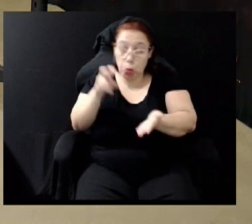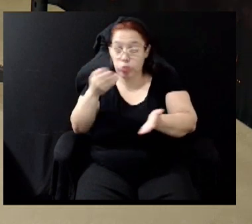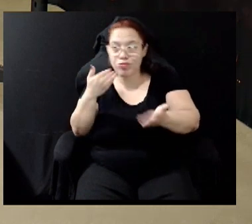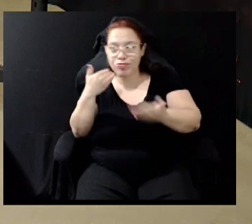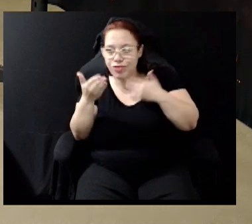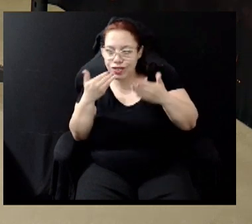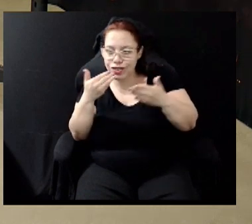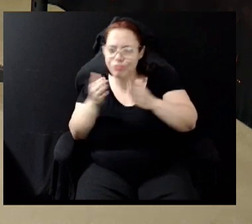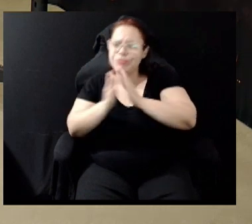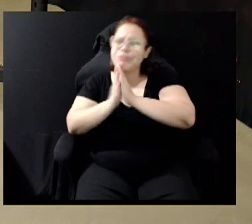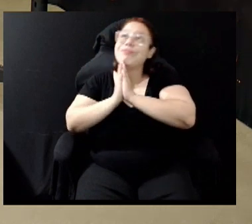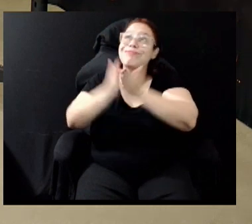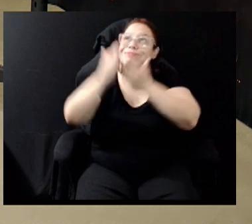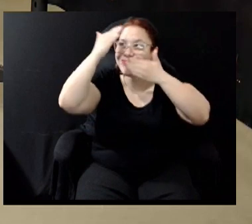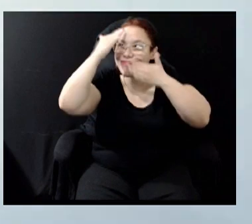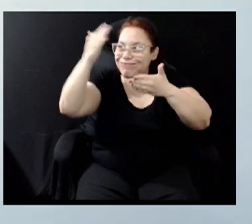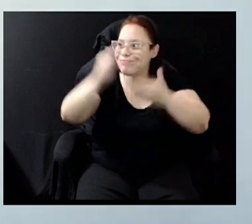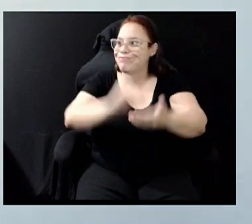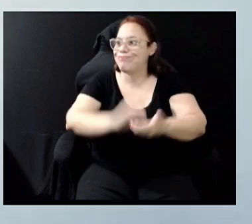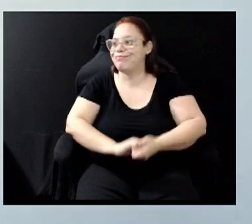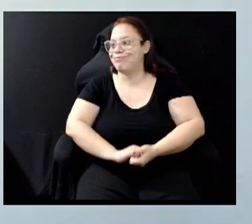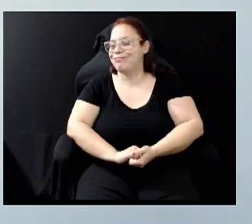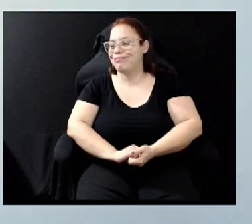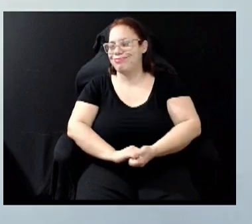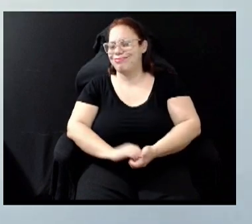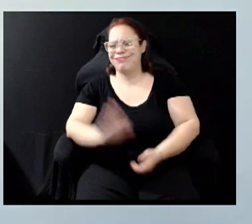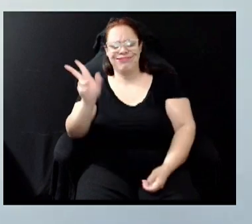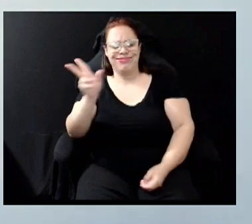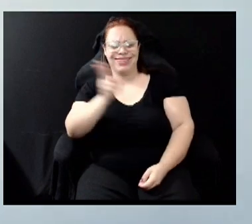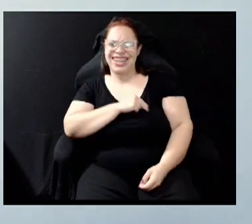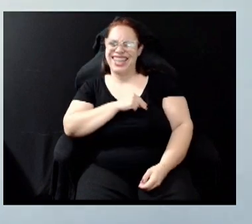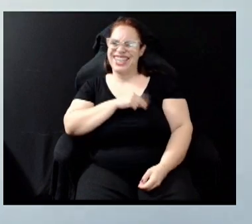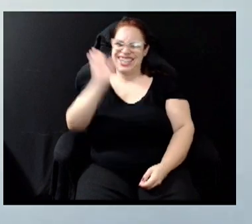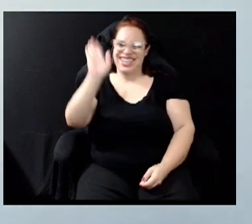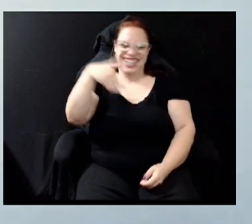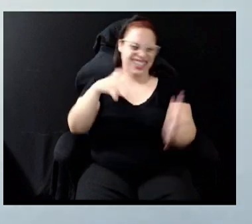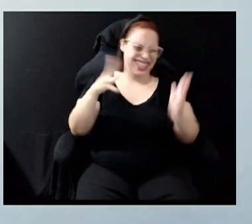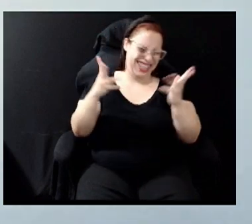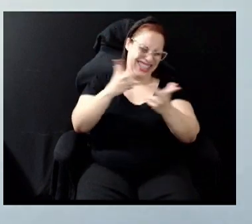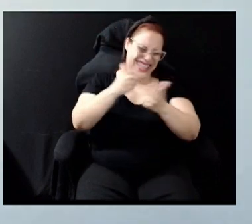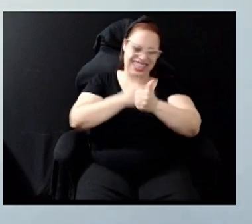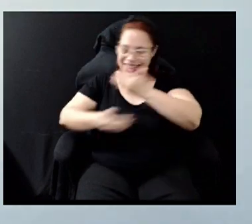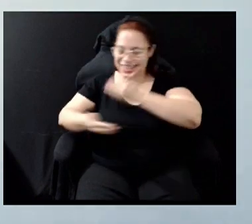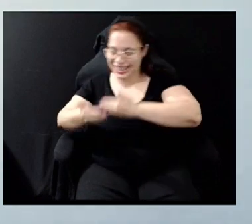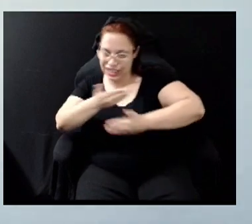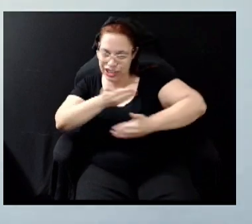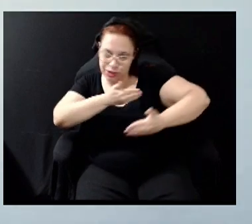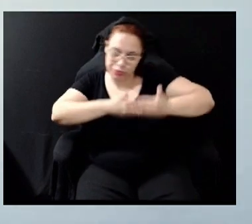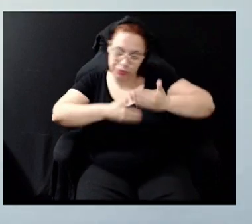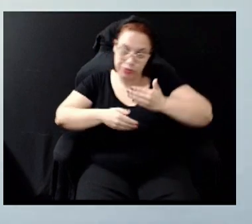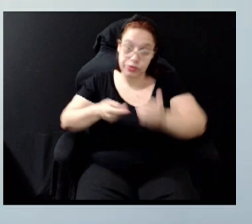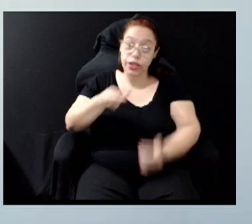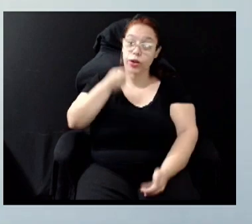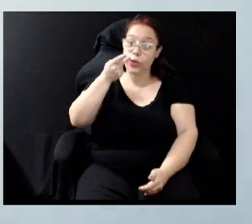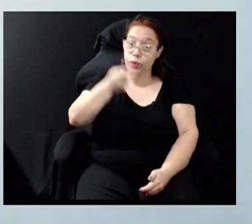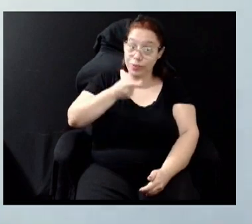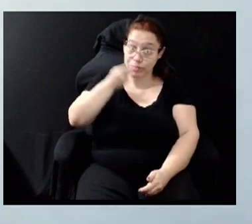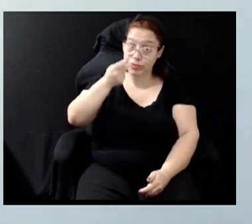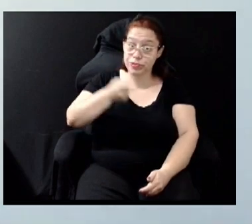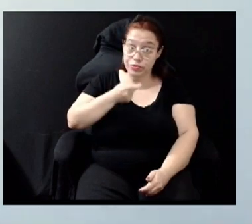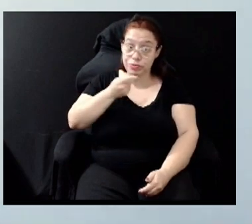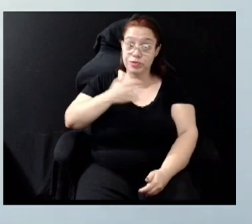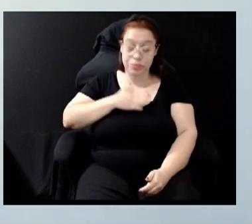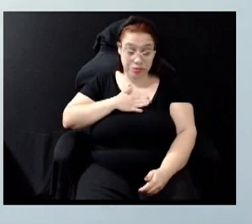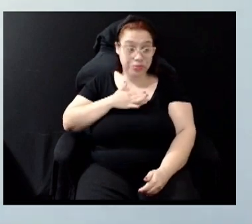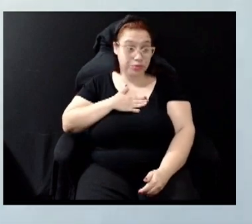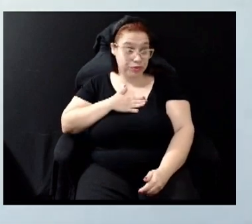gratidão, viu? Foi maravilhoso estar aqui, poder contribuir, que as minhas falas tenham